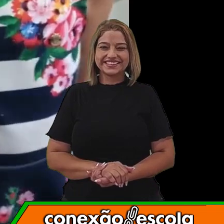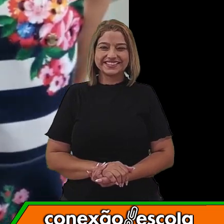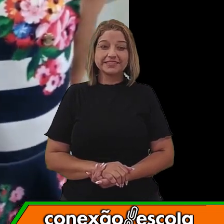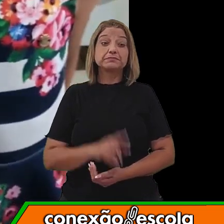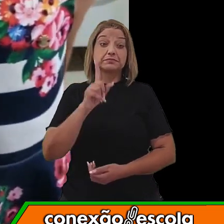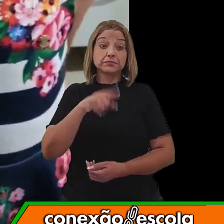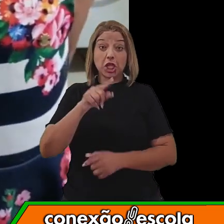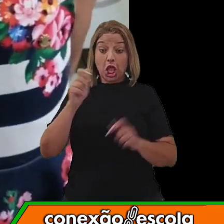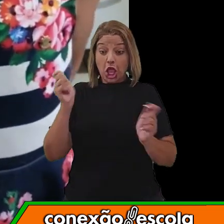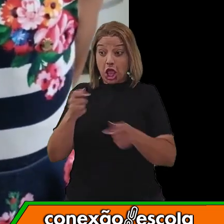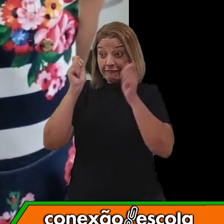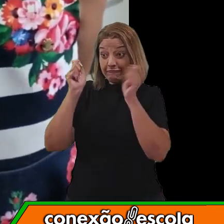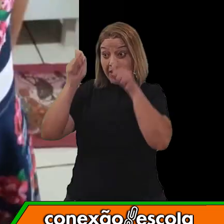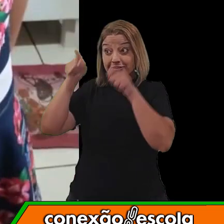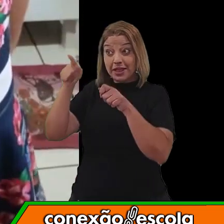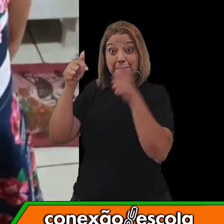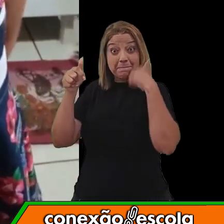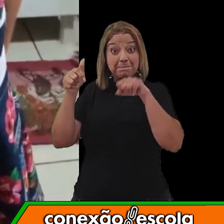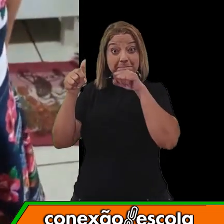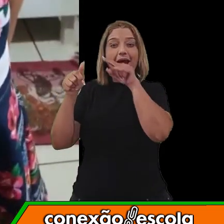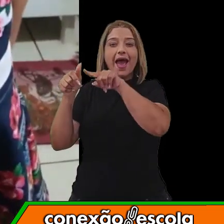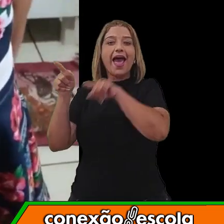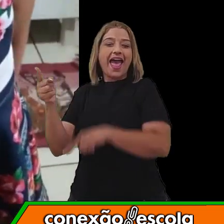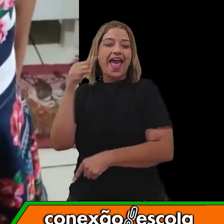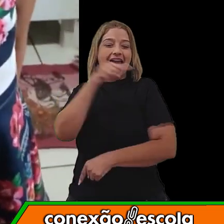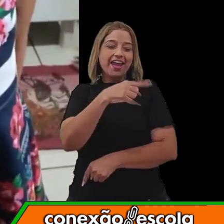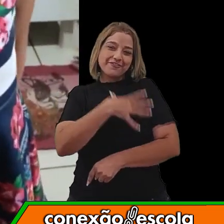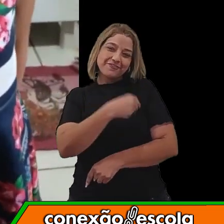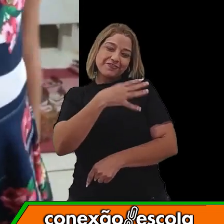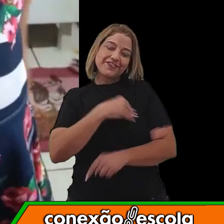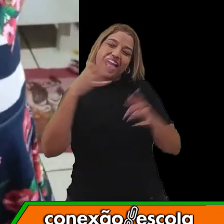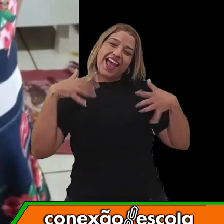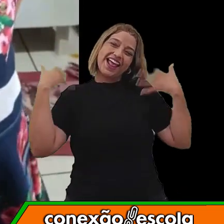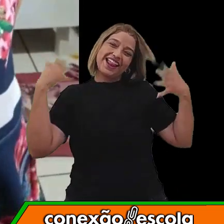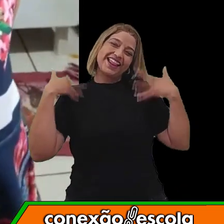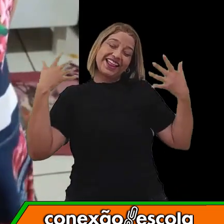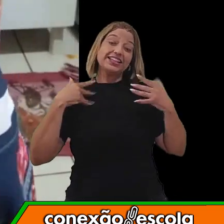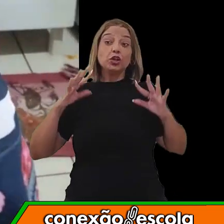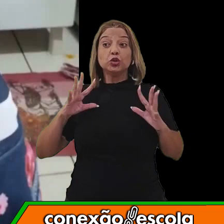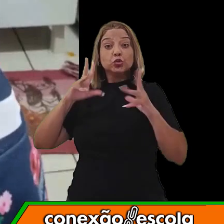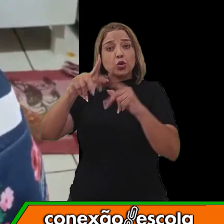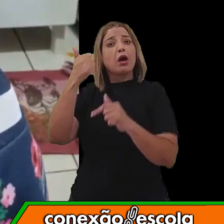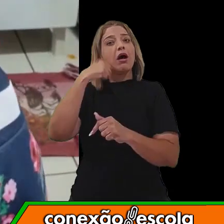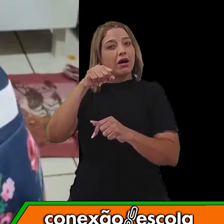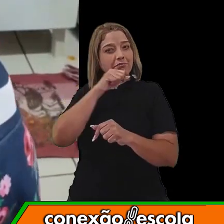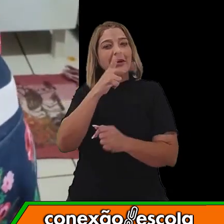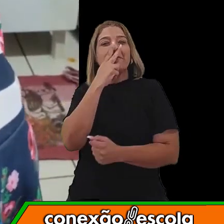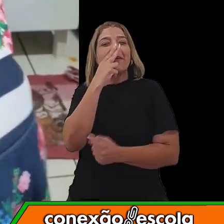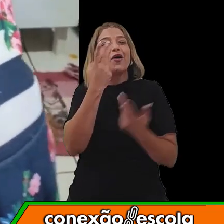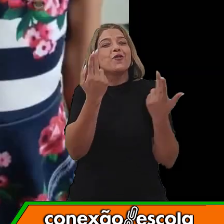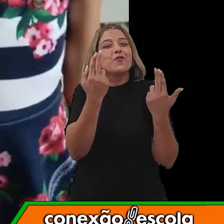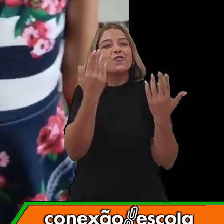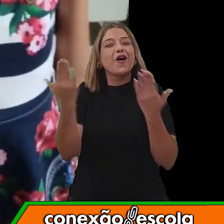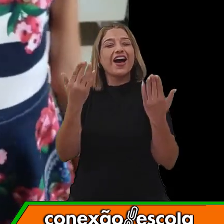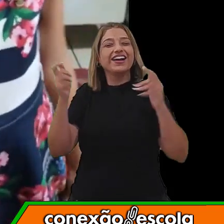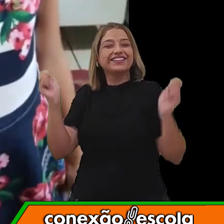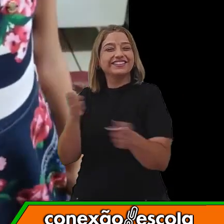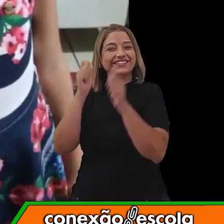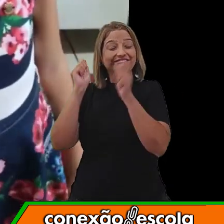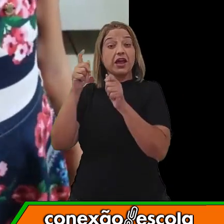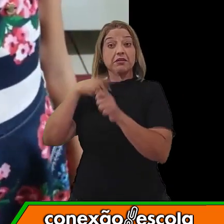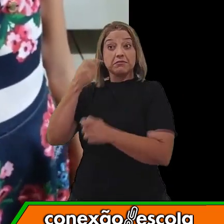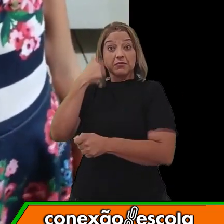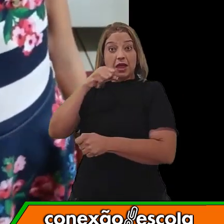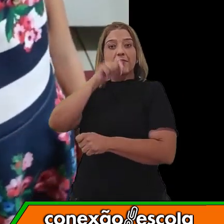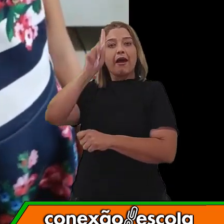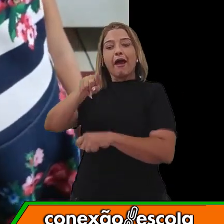uma fada fosse mãe, seria mãe da alegria. Toda mãe é um pouco fada. Nossa mãe